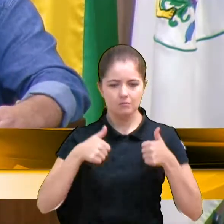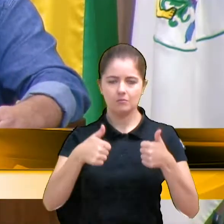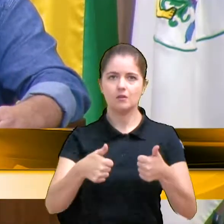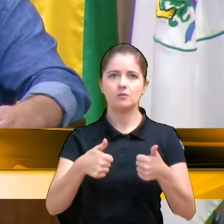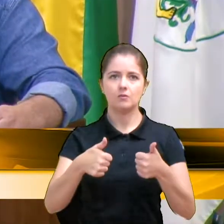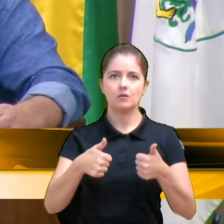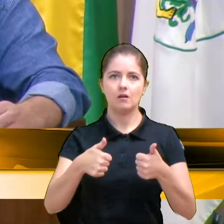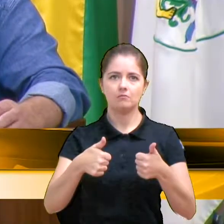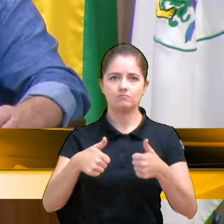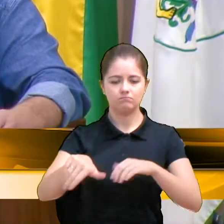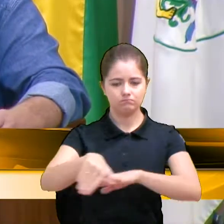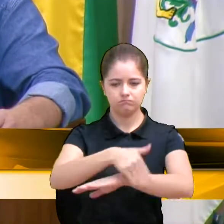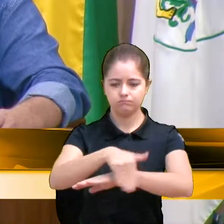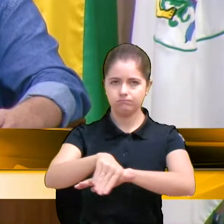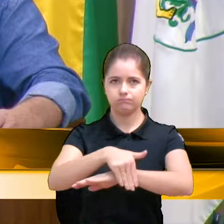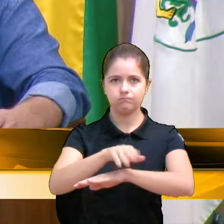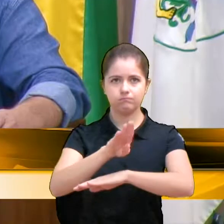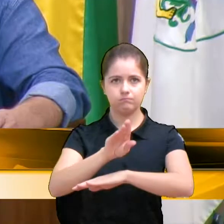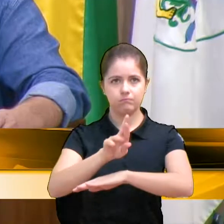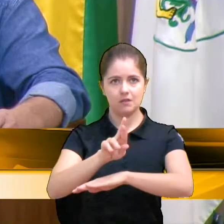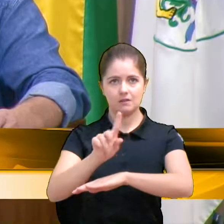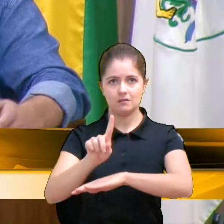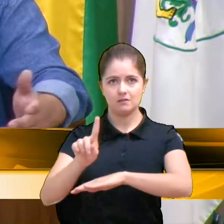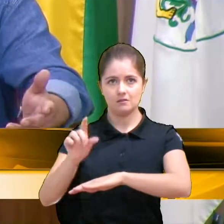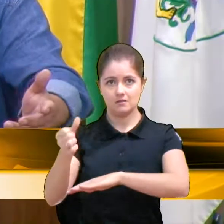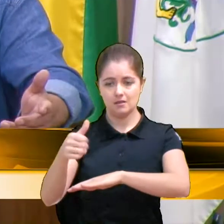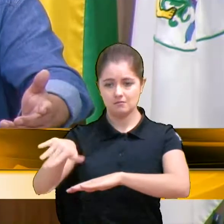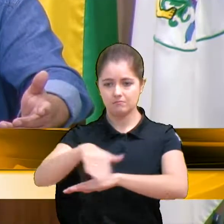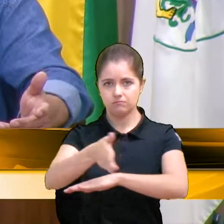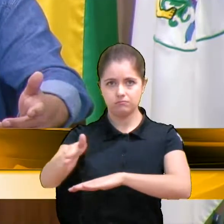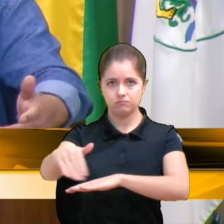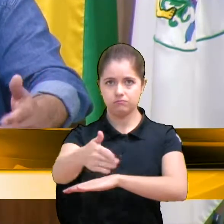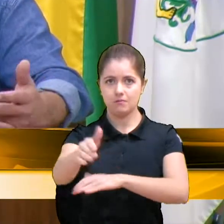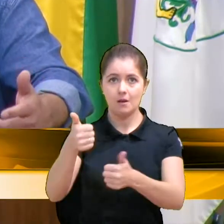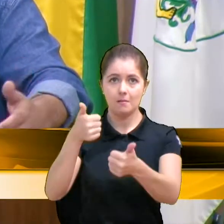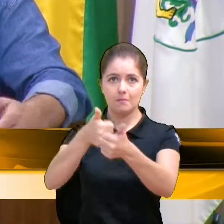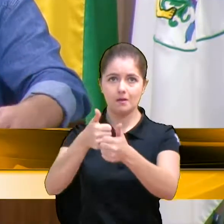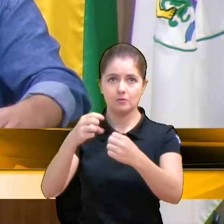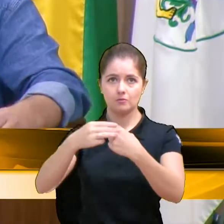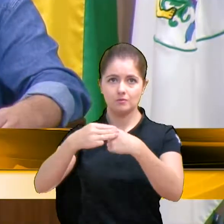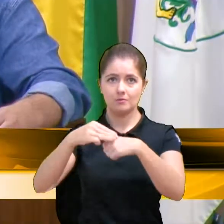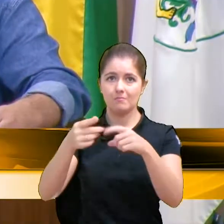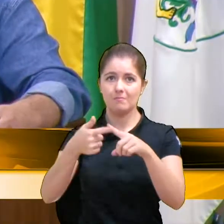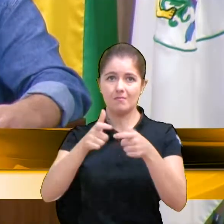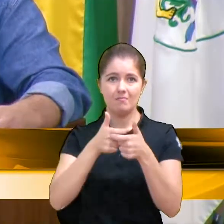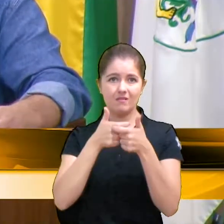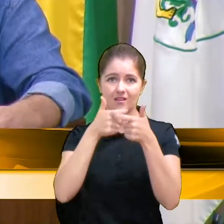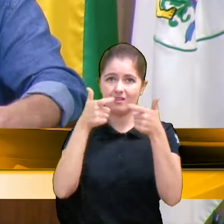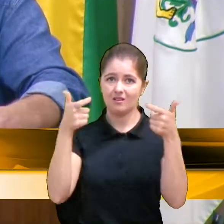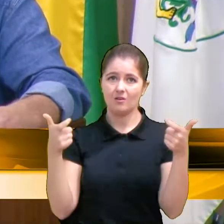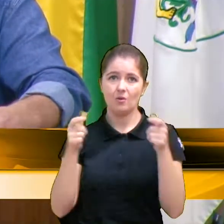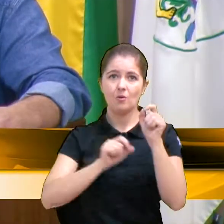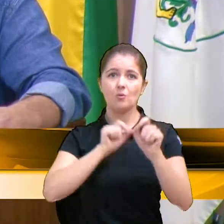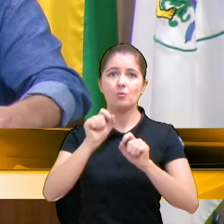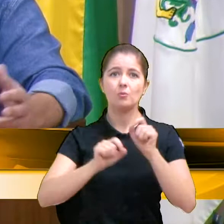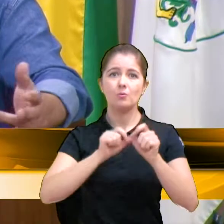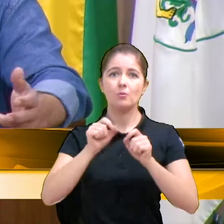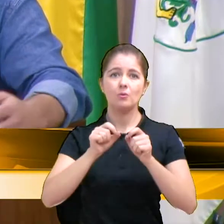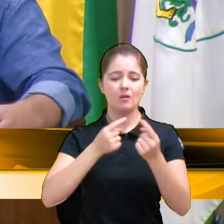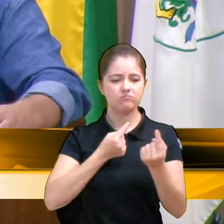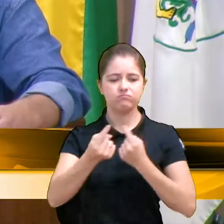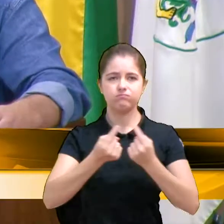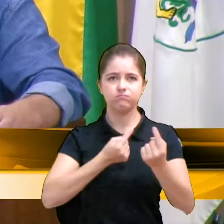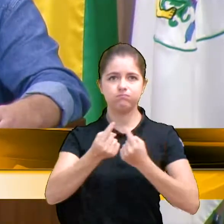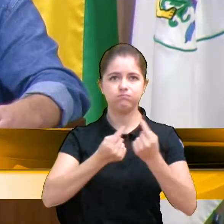de melhoria lá nessa região. Mas quero dizer que um dos maiores gargalos que nós temos na nossa cidade é a BR-116 aqui